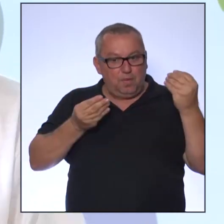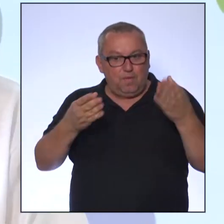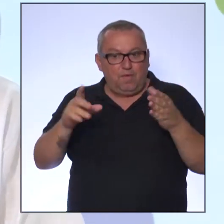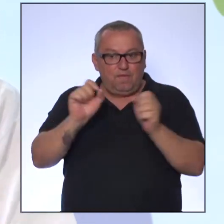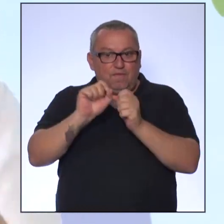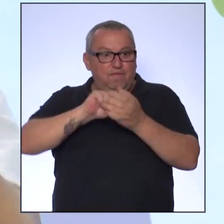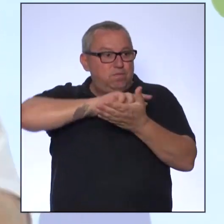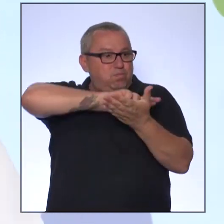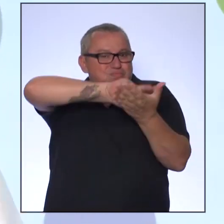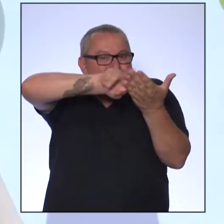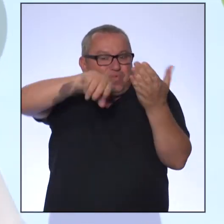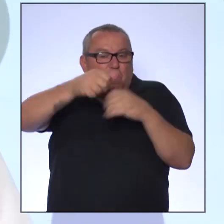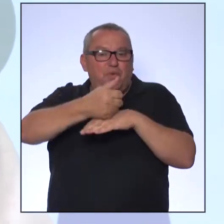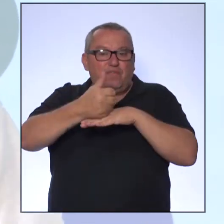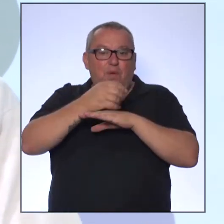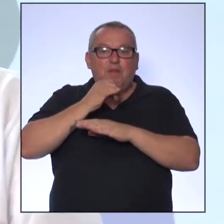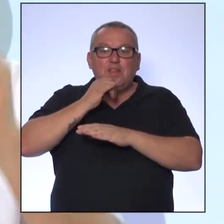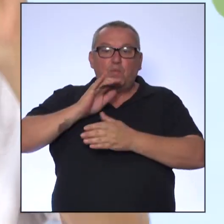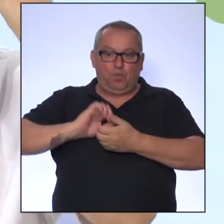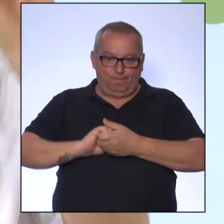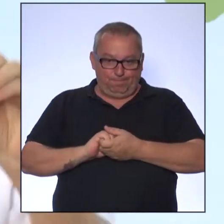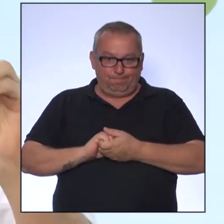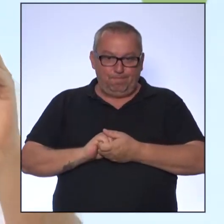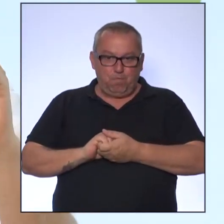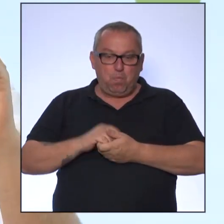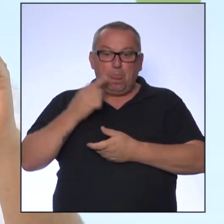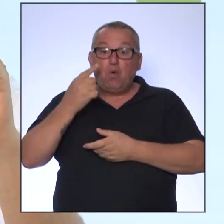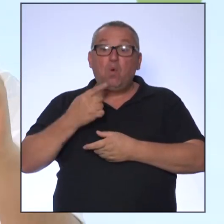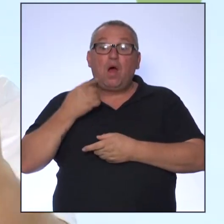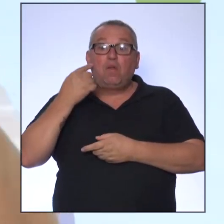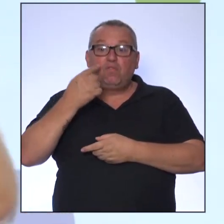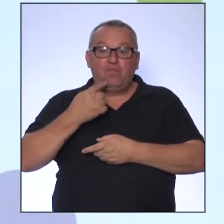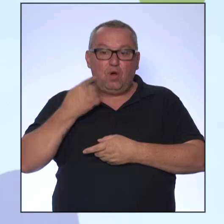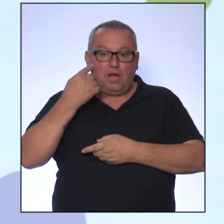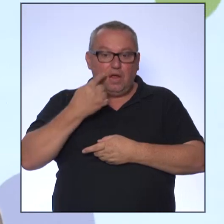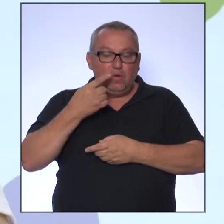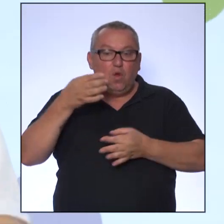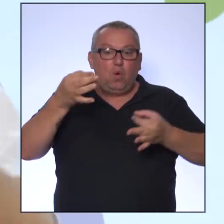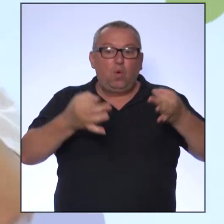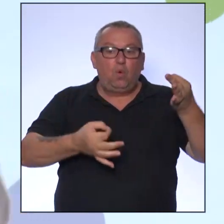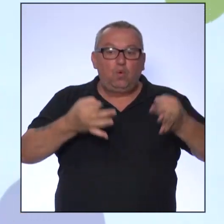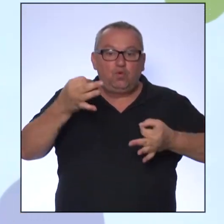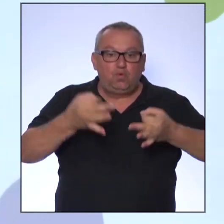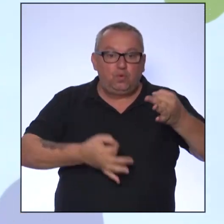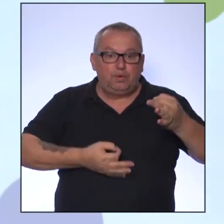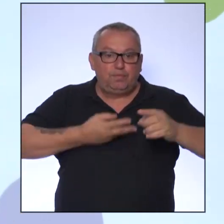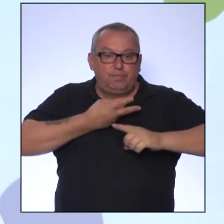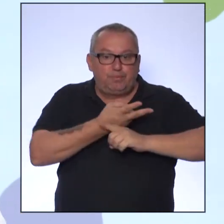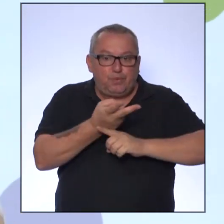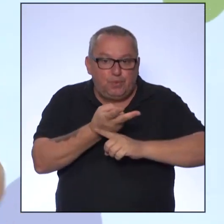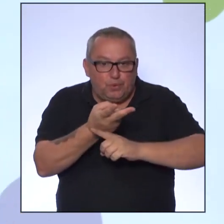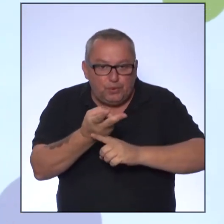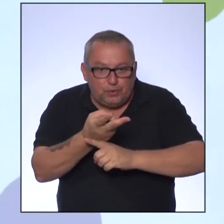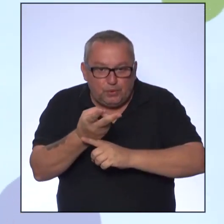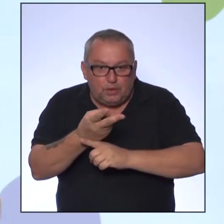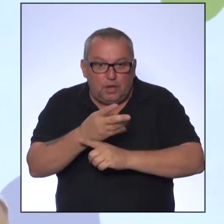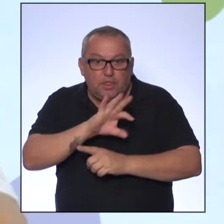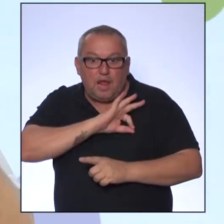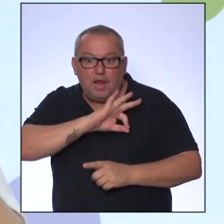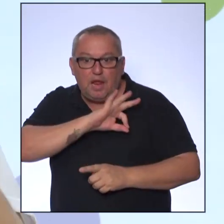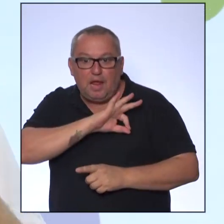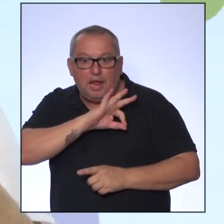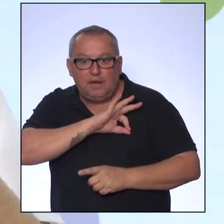exerça várias profissões. Vou dar um exemplo. Um advogado, um juiz, um procurador, um